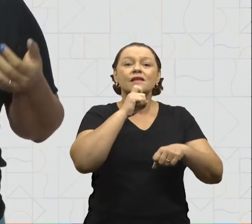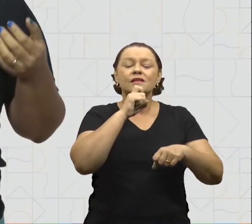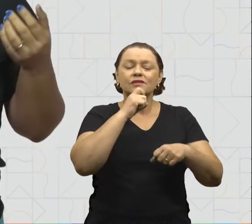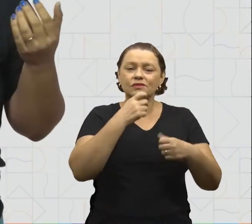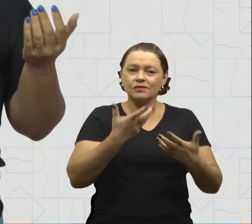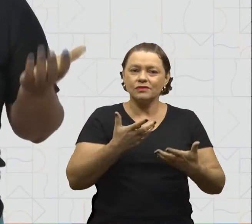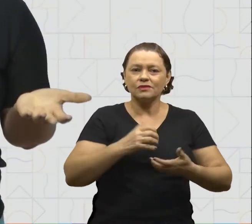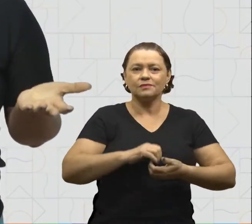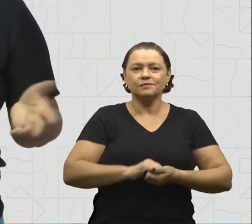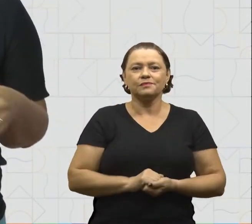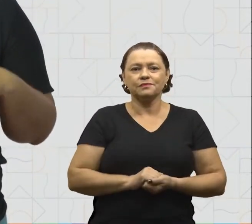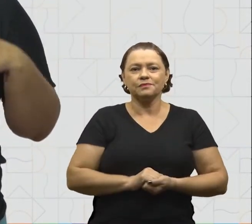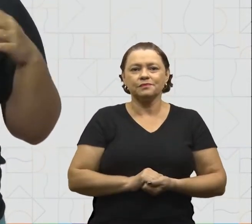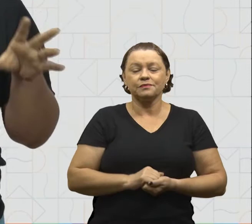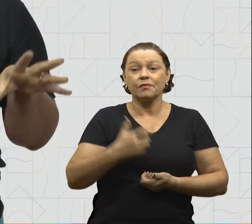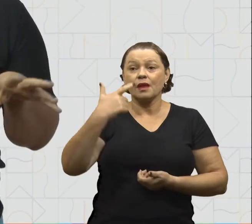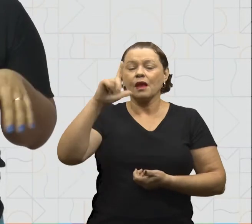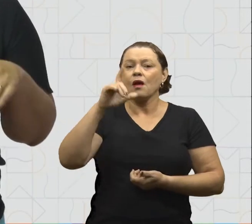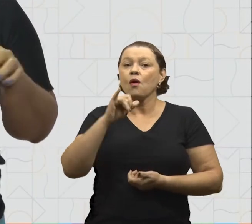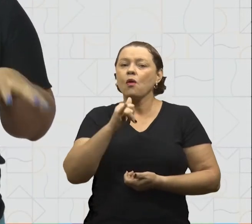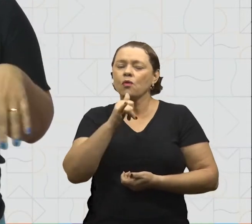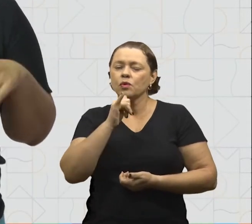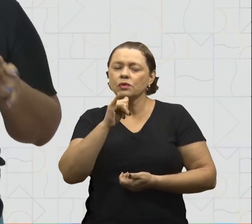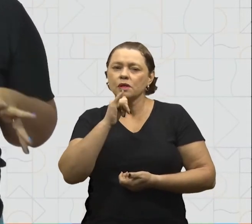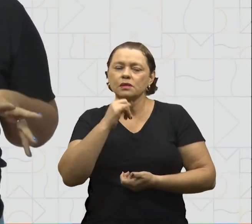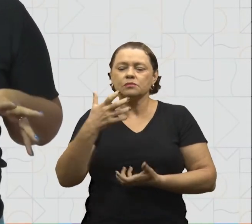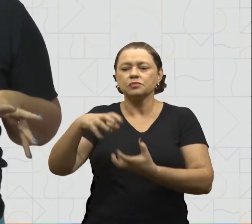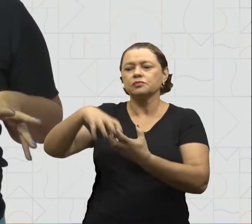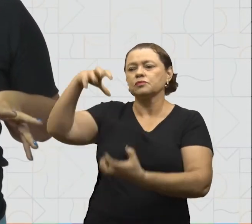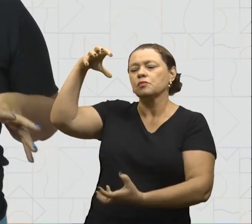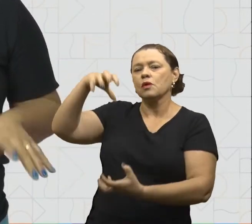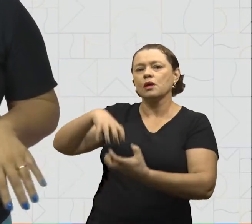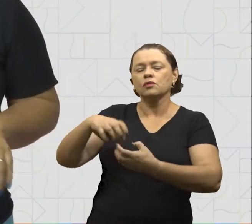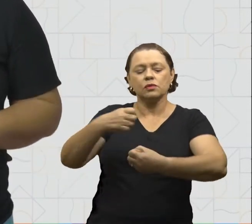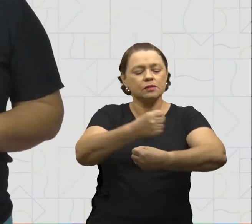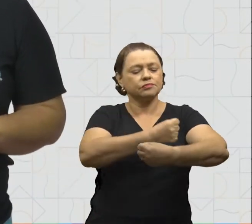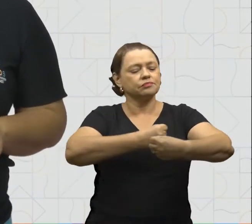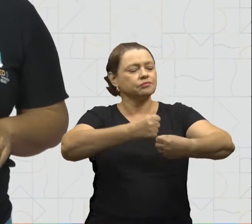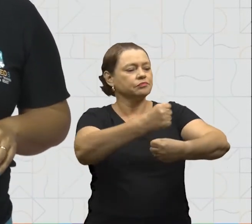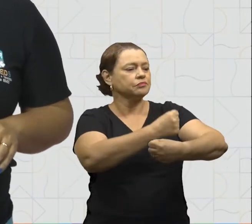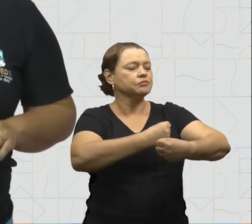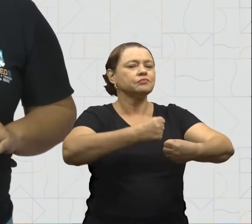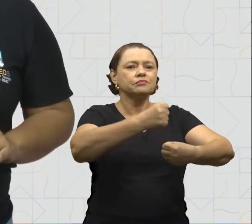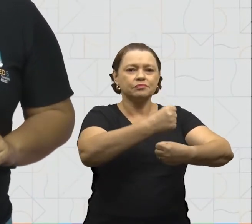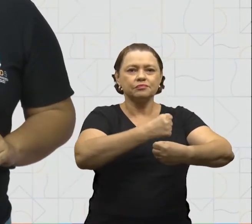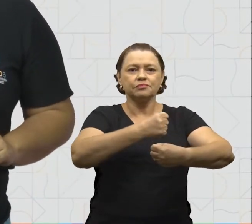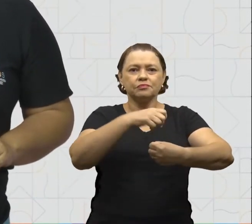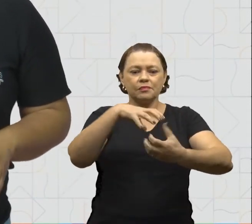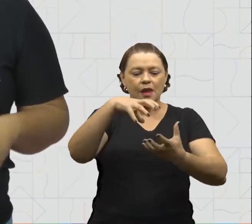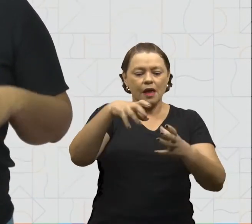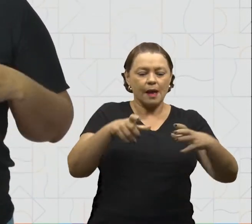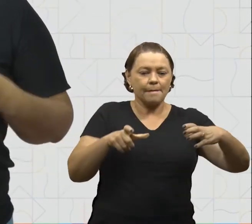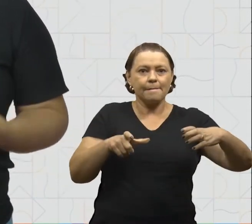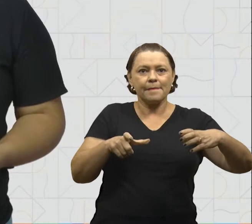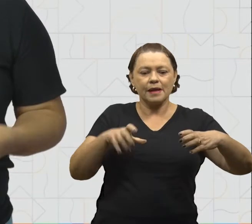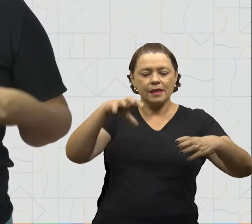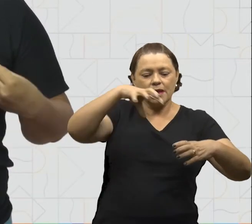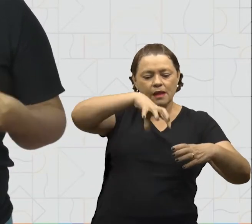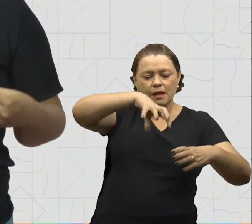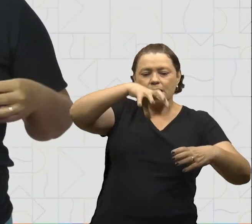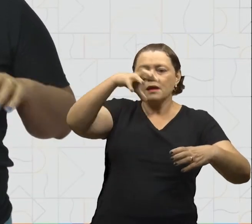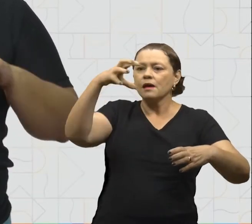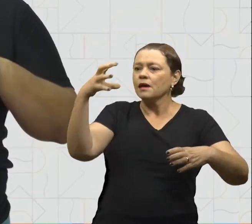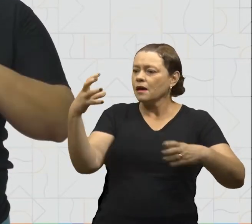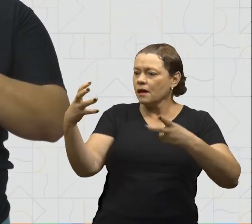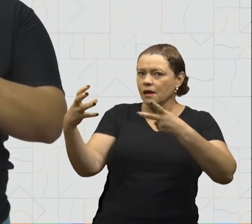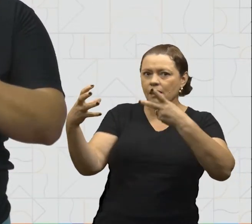exemplo, quando algum adulto cozinha uma sopa e levanta a tampa da panela. Já percebeu que